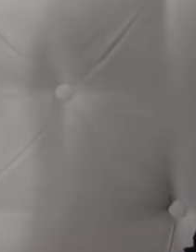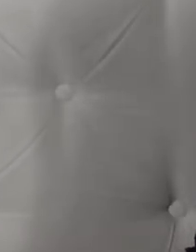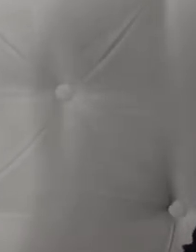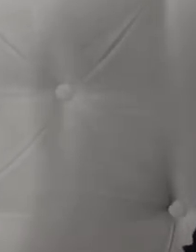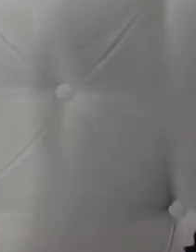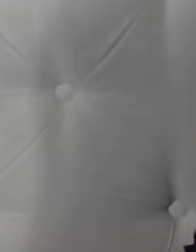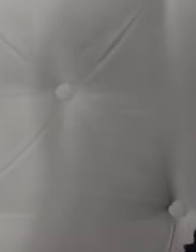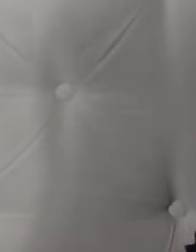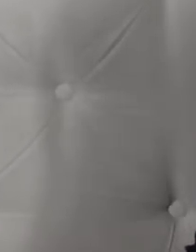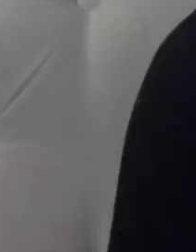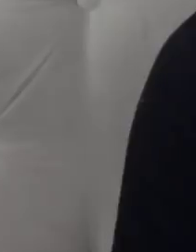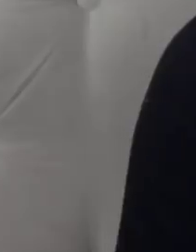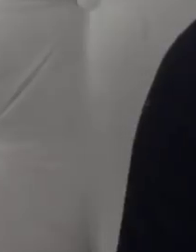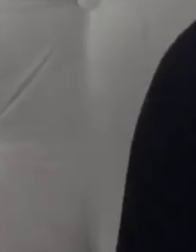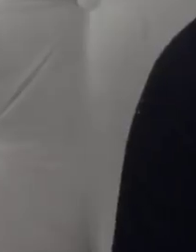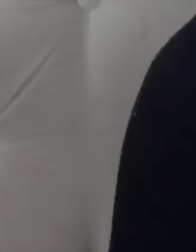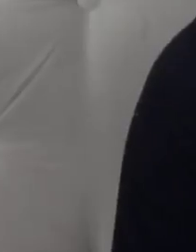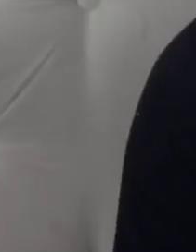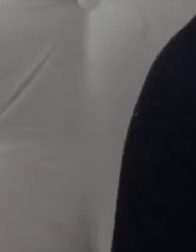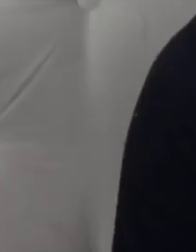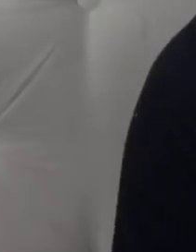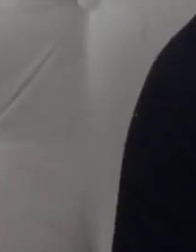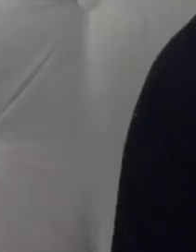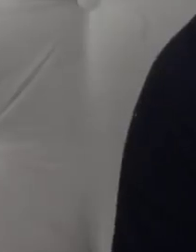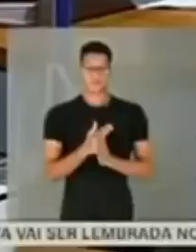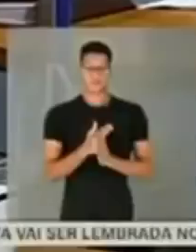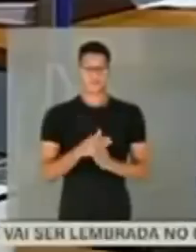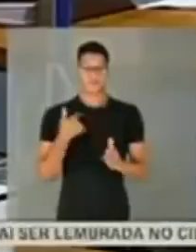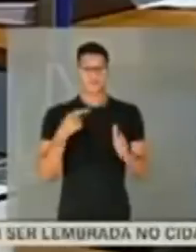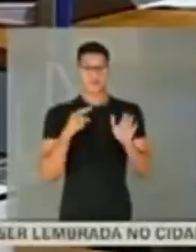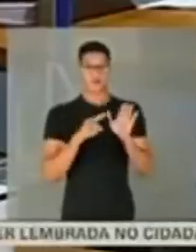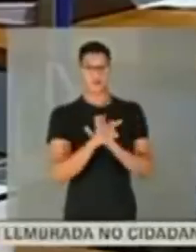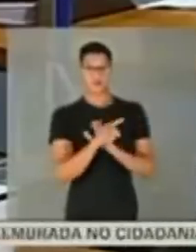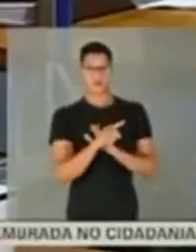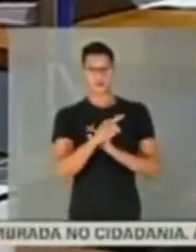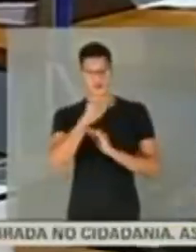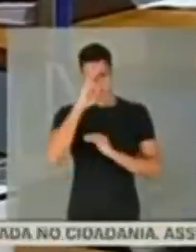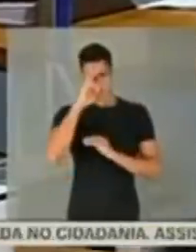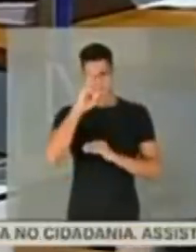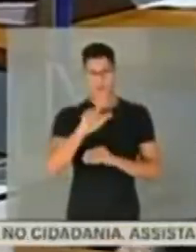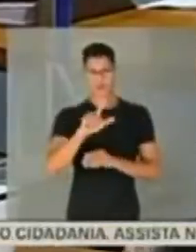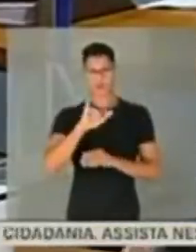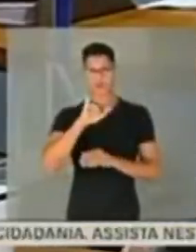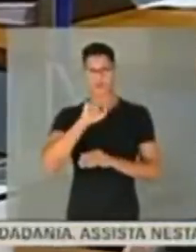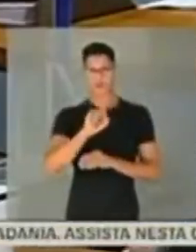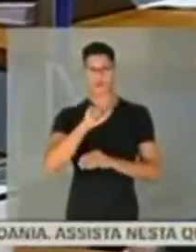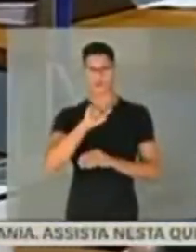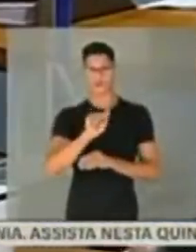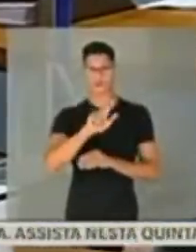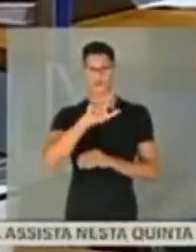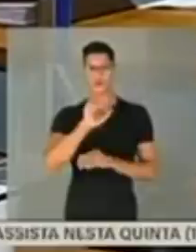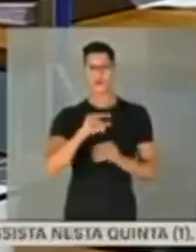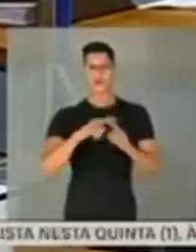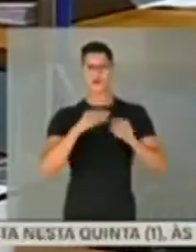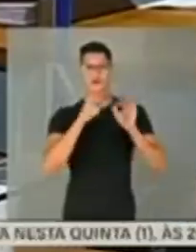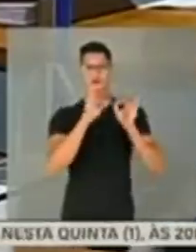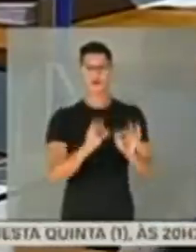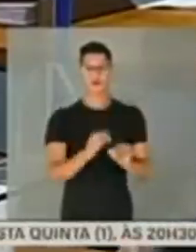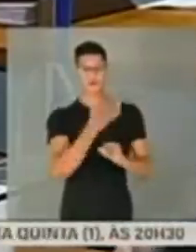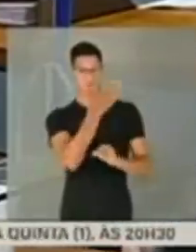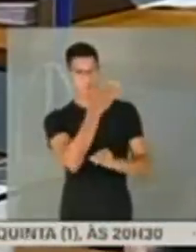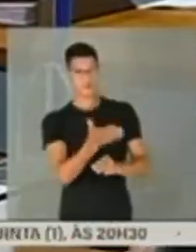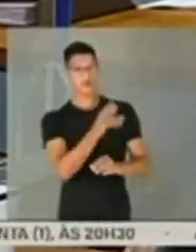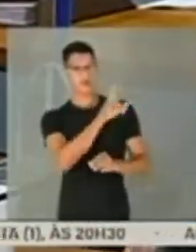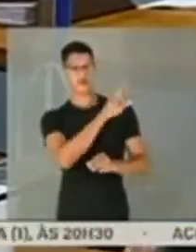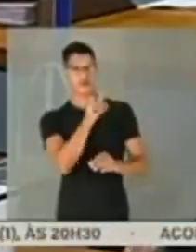doses. Bizarro, bizarro. Mas fica mais estranho ainda. Senhor Luiz Paulo, porque com certeza Vossa Senhoria aqui